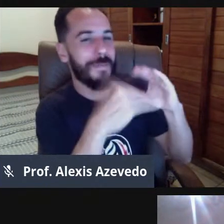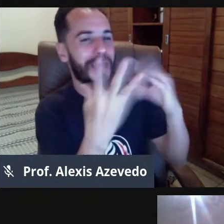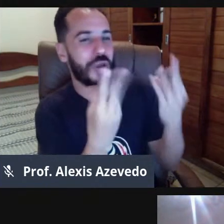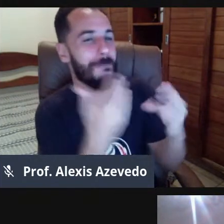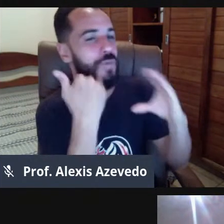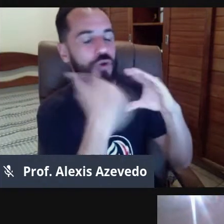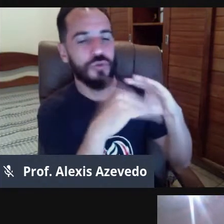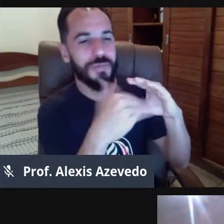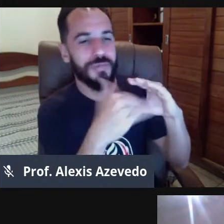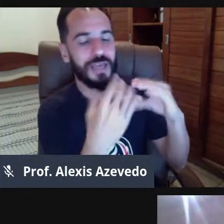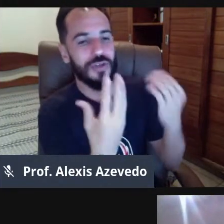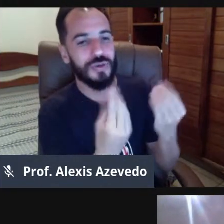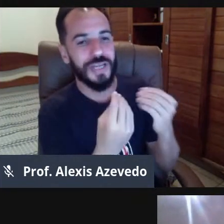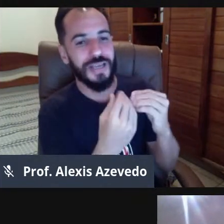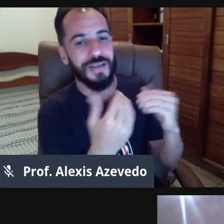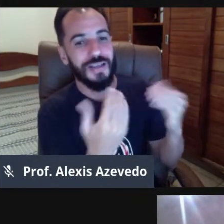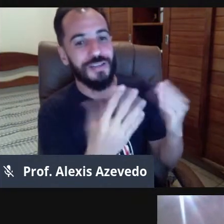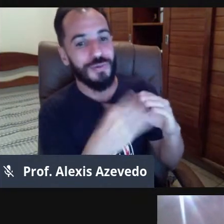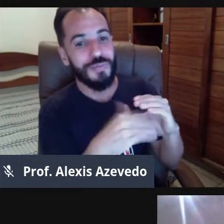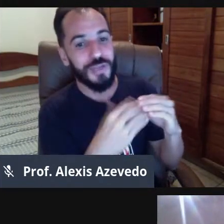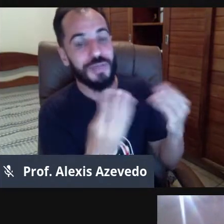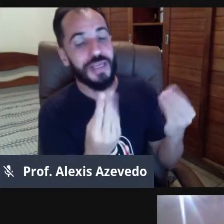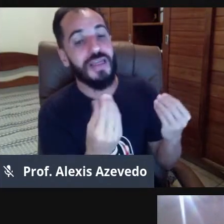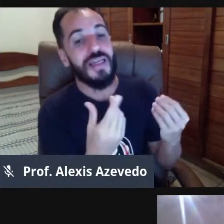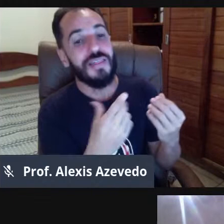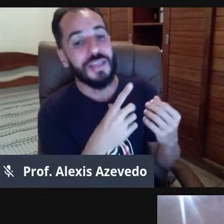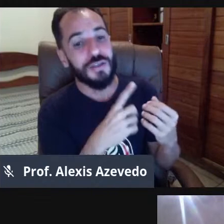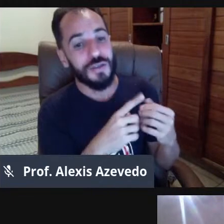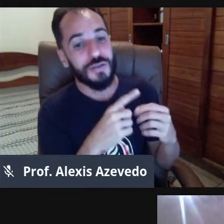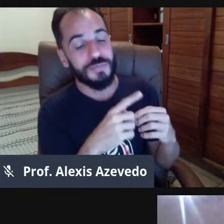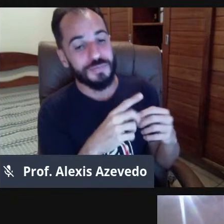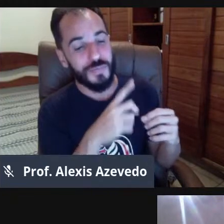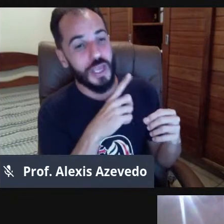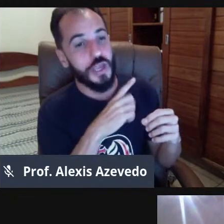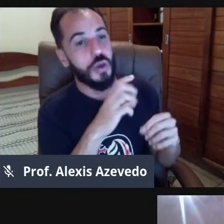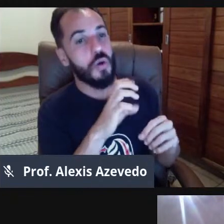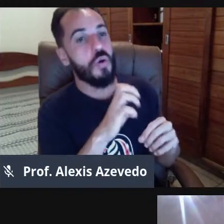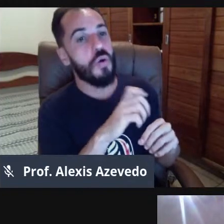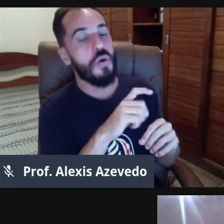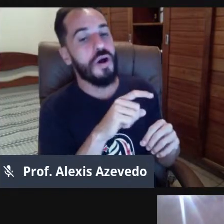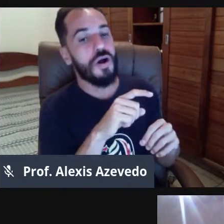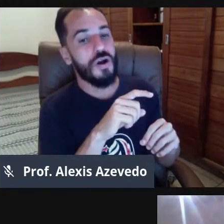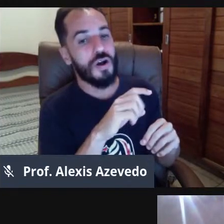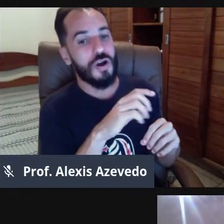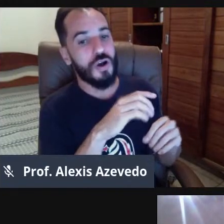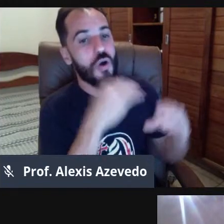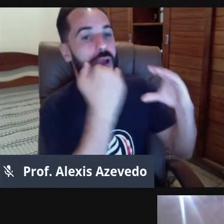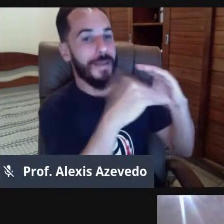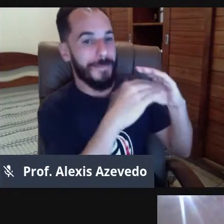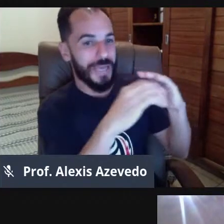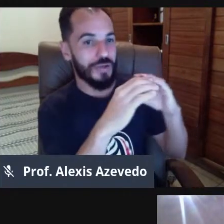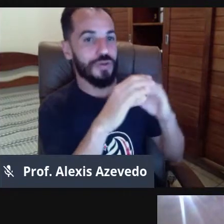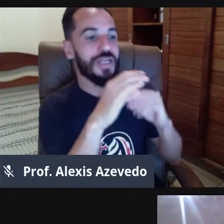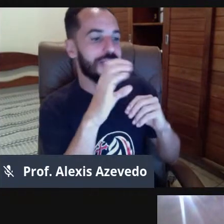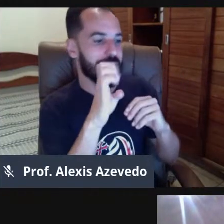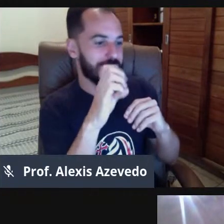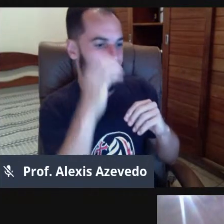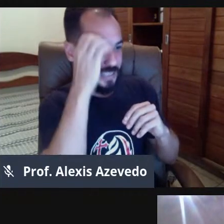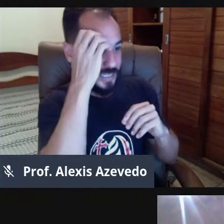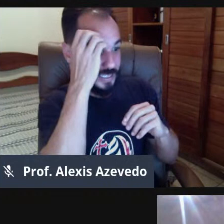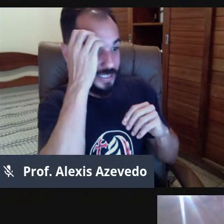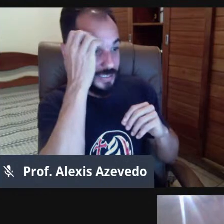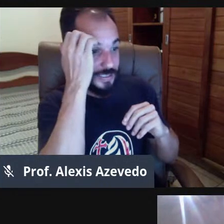no e-mail da secretaria. E o e-mail da secretaria estava simplesmente o Wagner, que é o nosso funcionário,